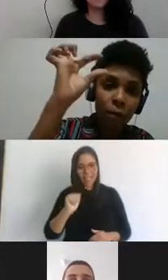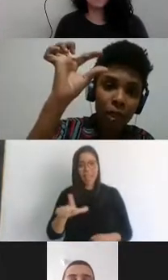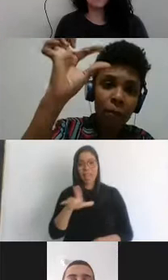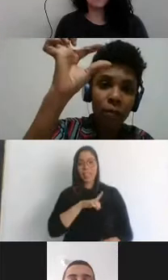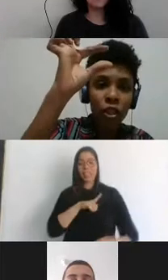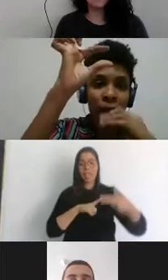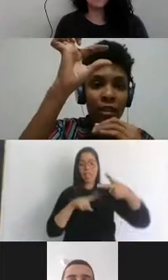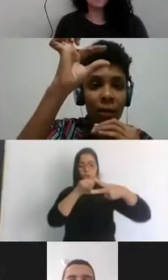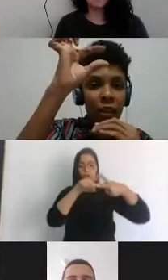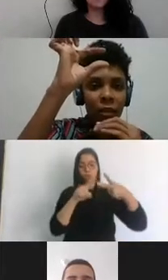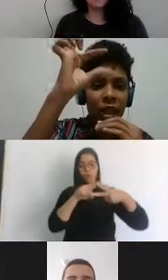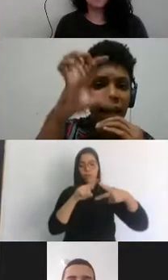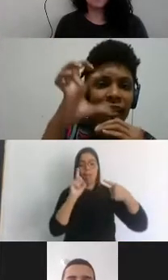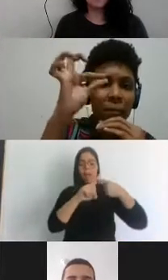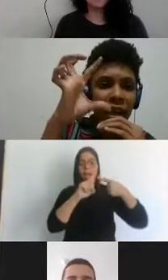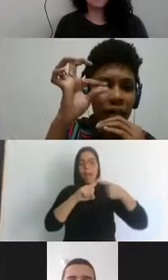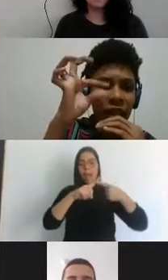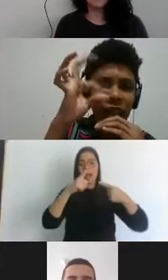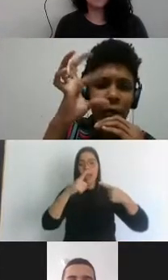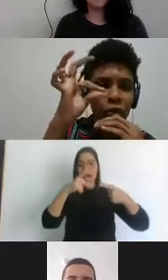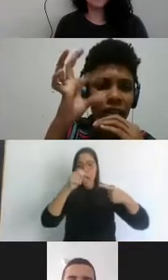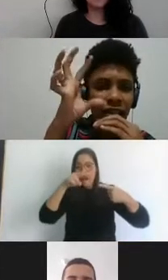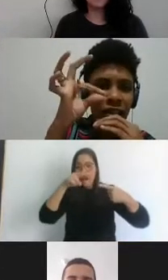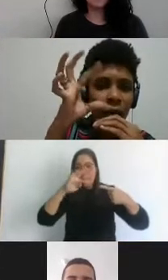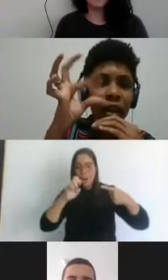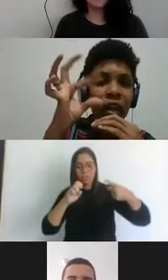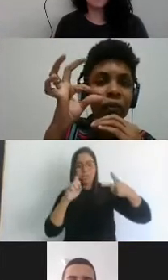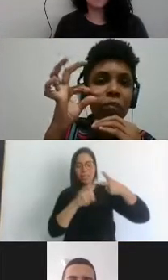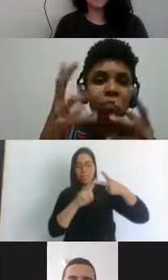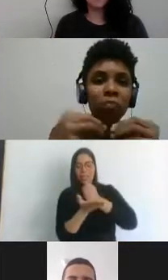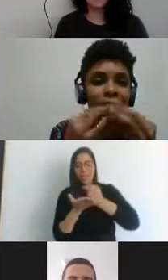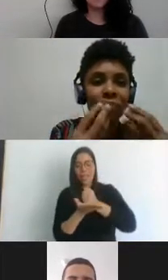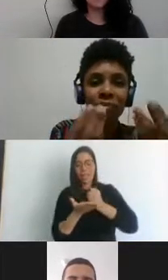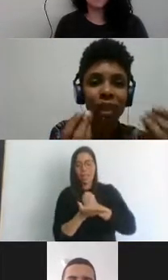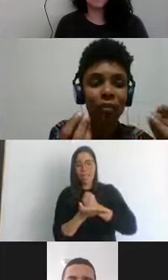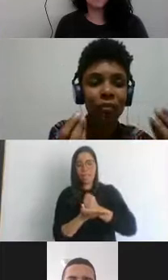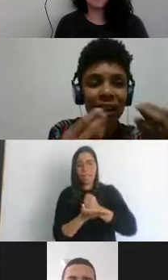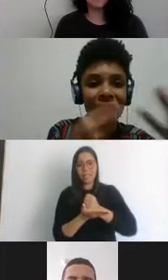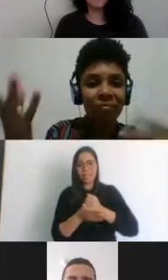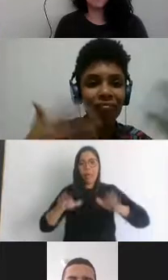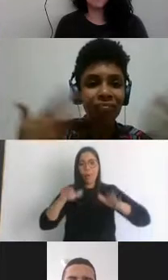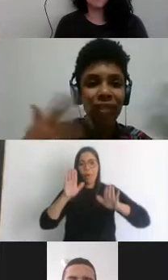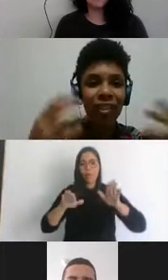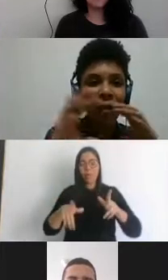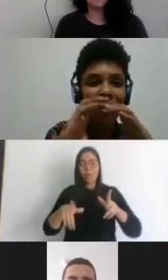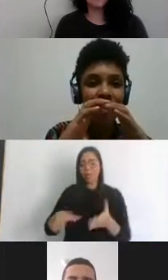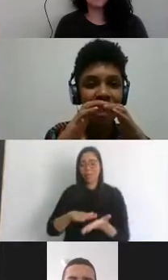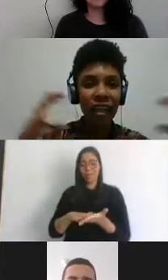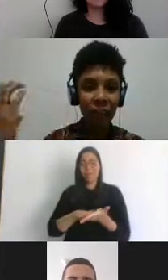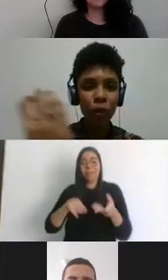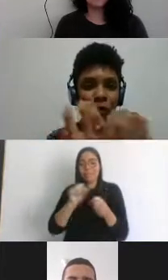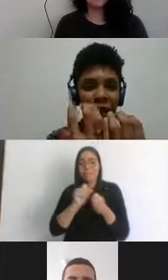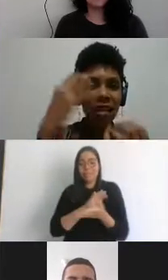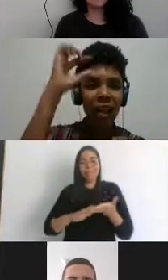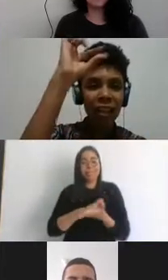a ponta da pirâmide a base da pirâmide esse meio aqui que é um meio de transmissão ele faz ele não faz você